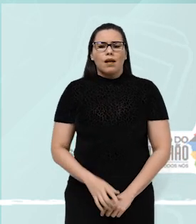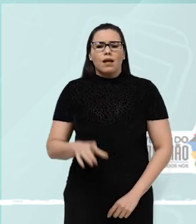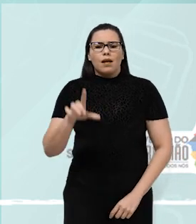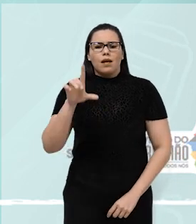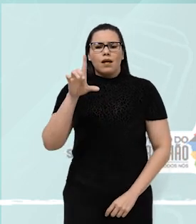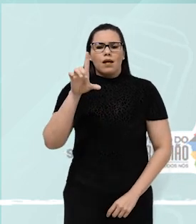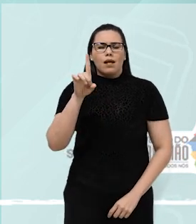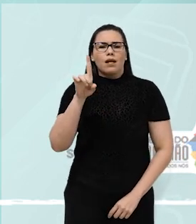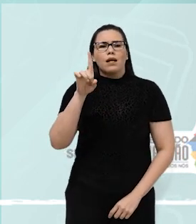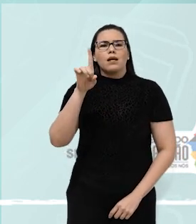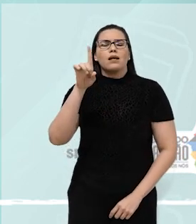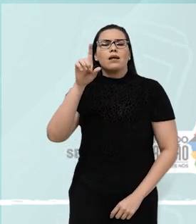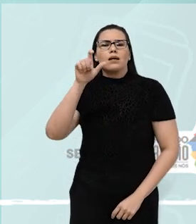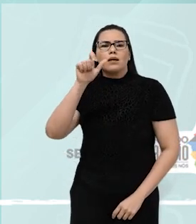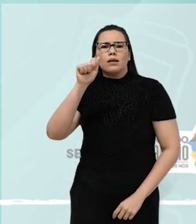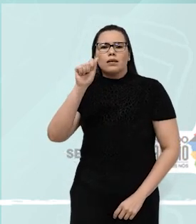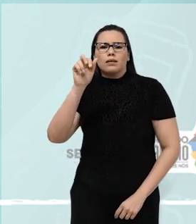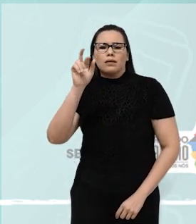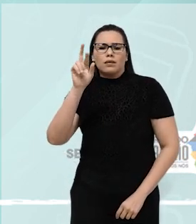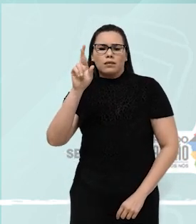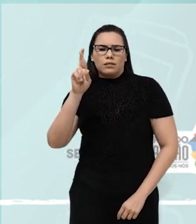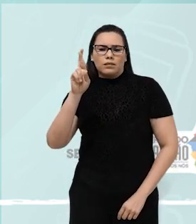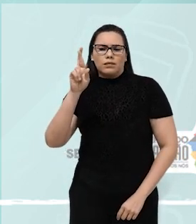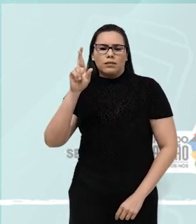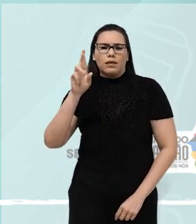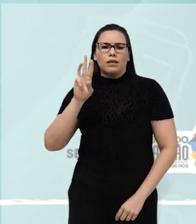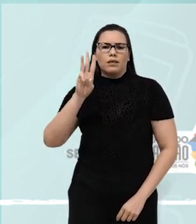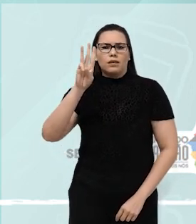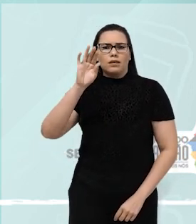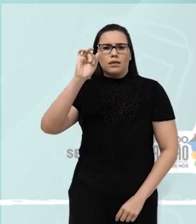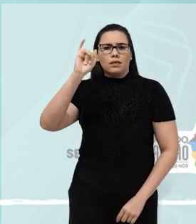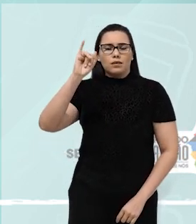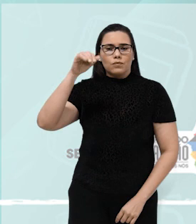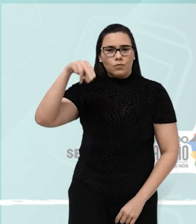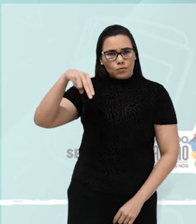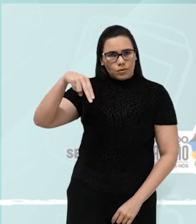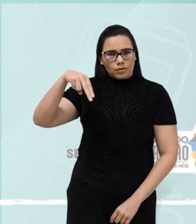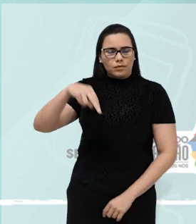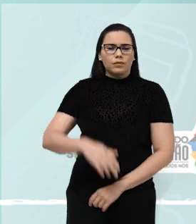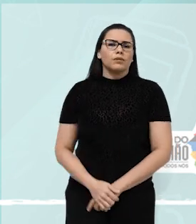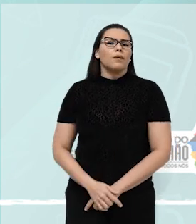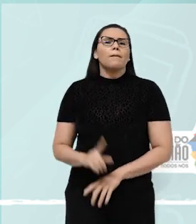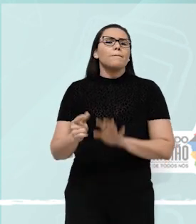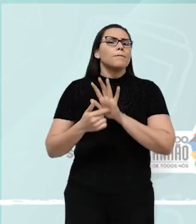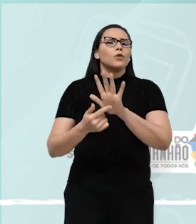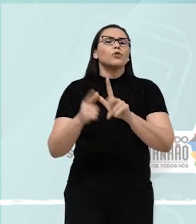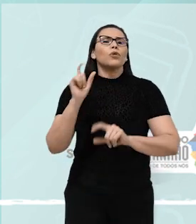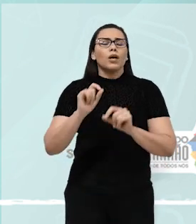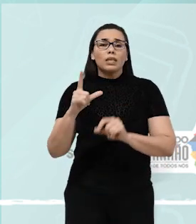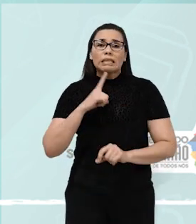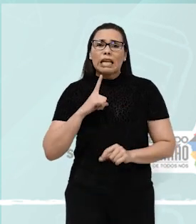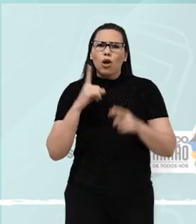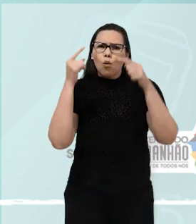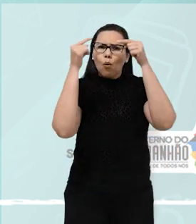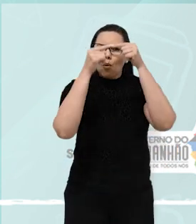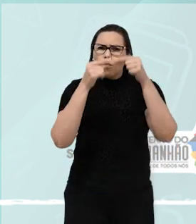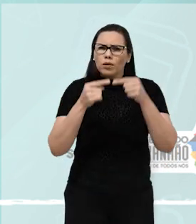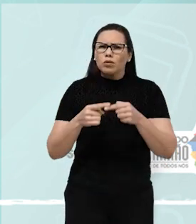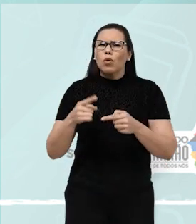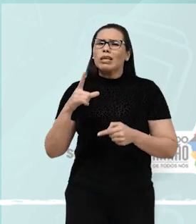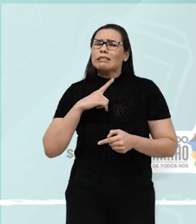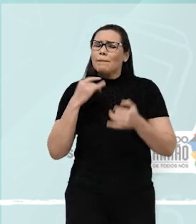que existe um parentesco evolutivo entre as espécies. Esse parentesco evolutivo diz